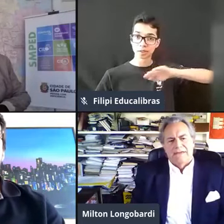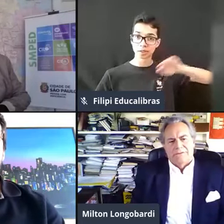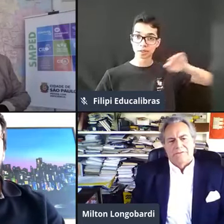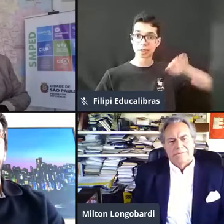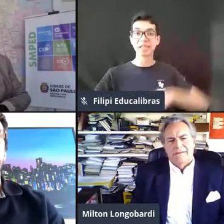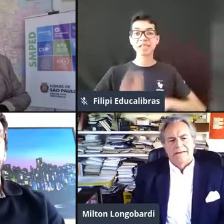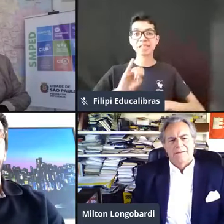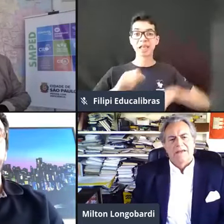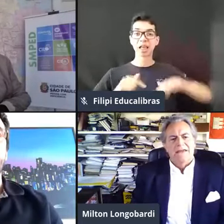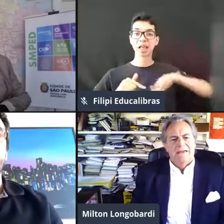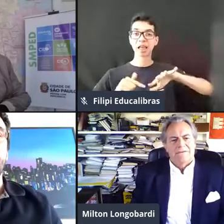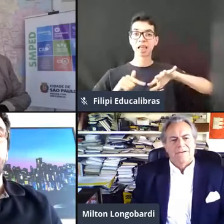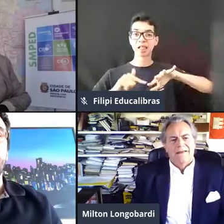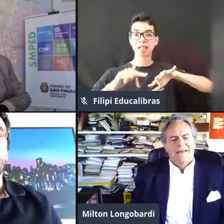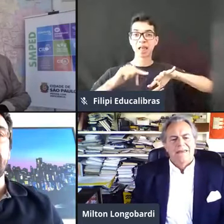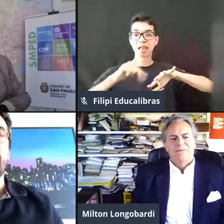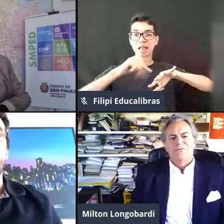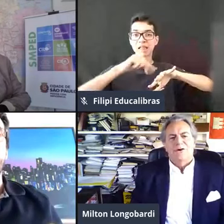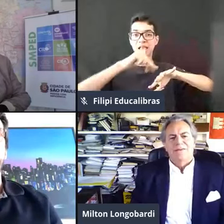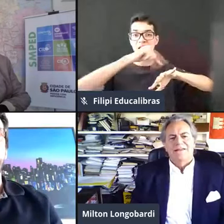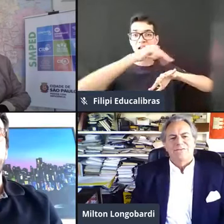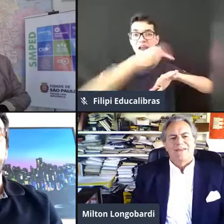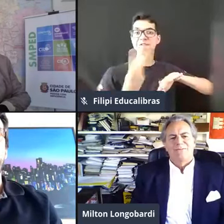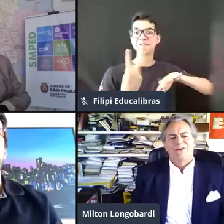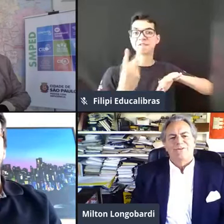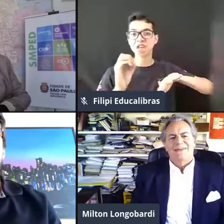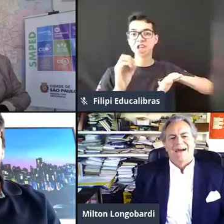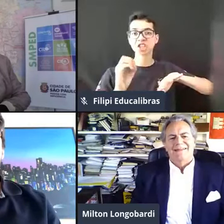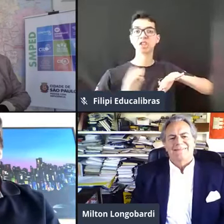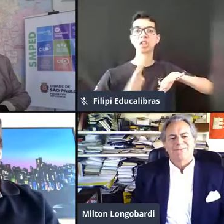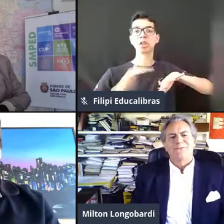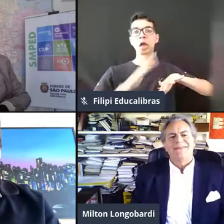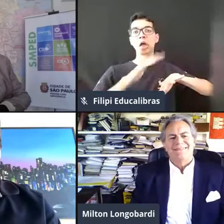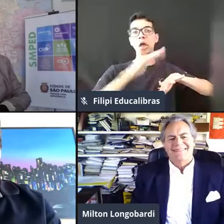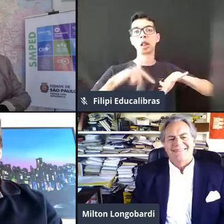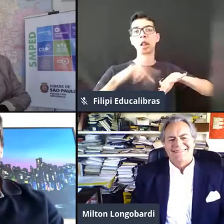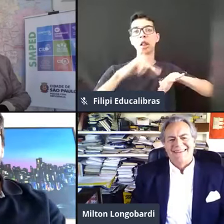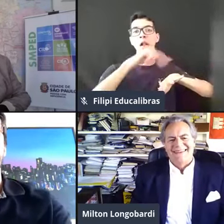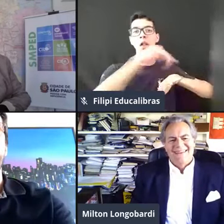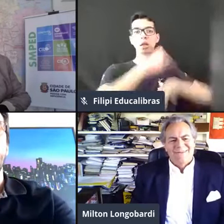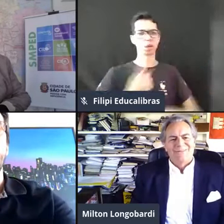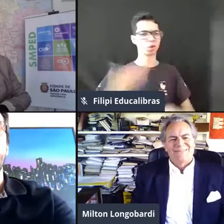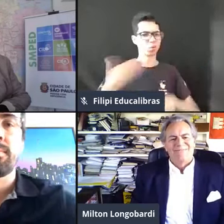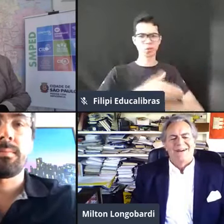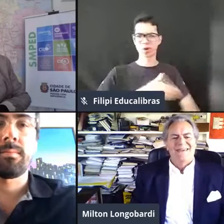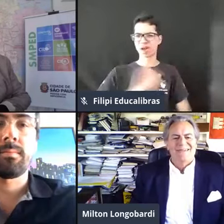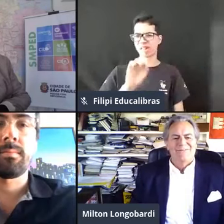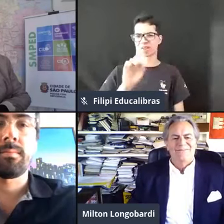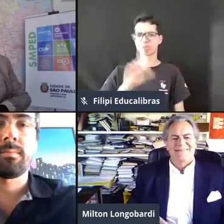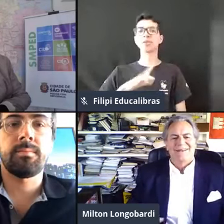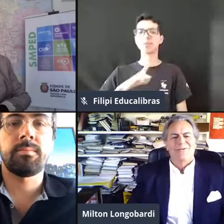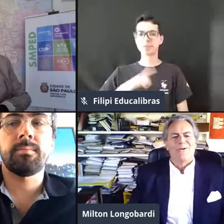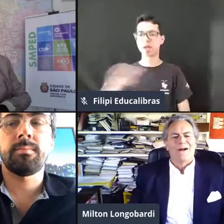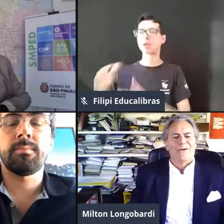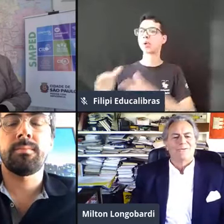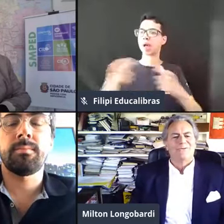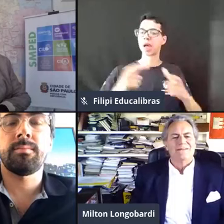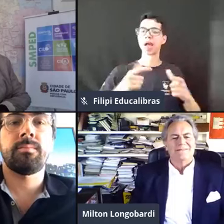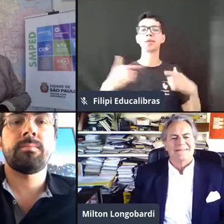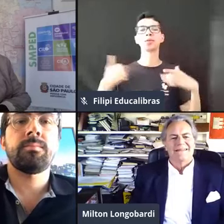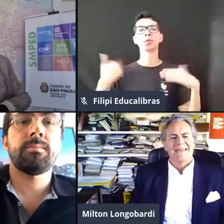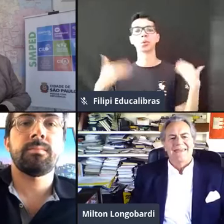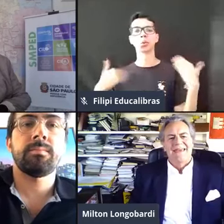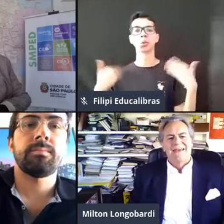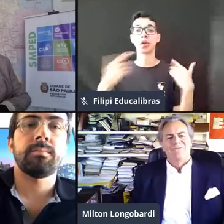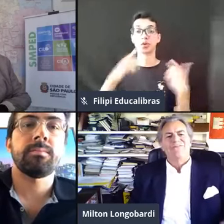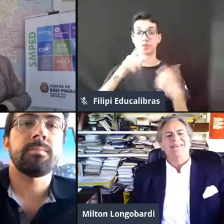nem entro, né? Eu nem entro. E, principalmente, isso tem muito em áreas turísticas, né? Você vai visitar um local